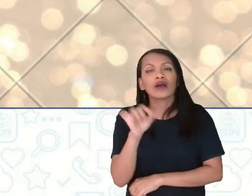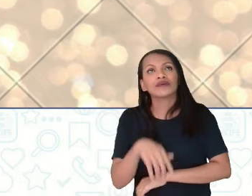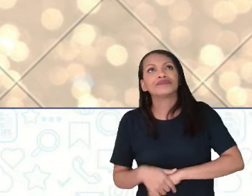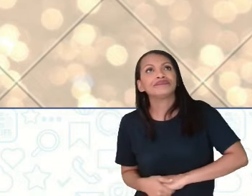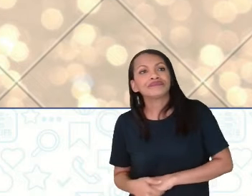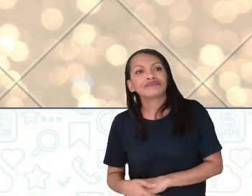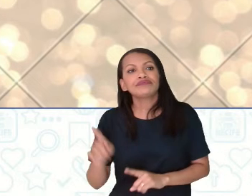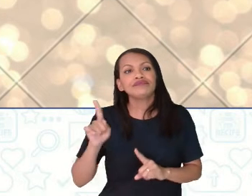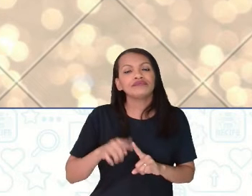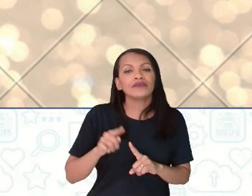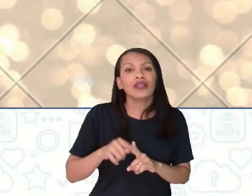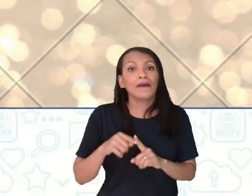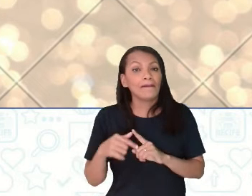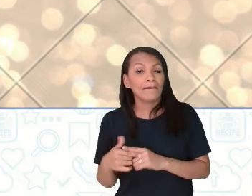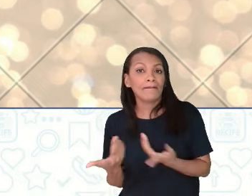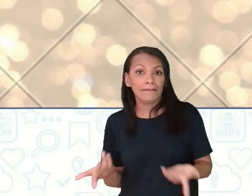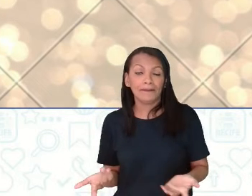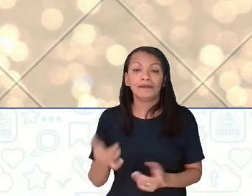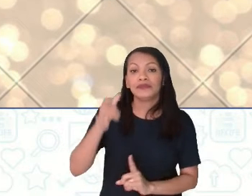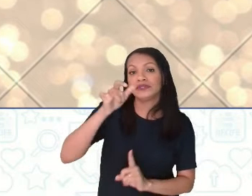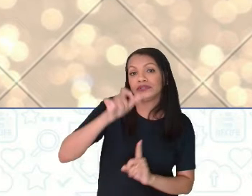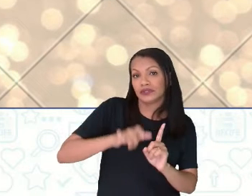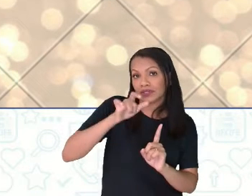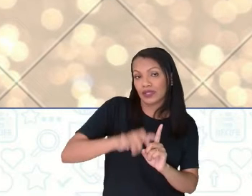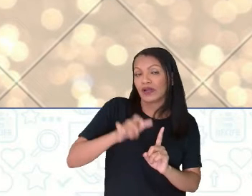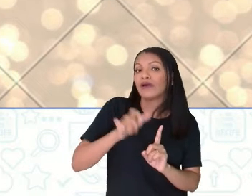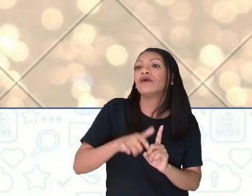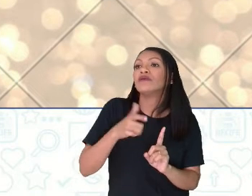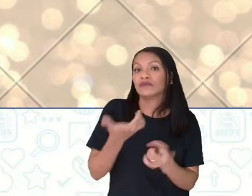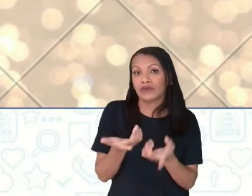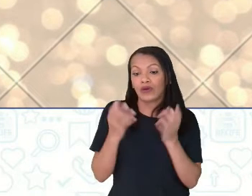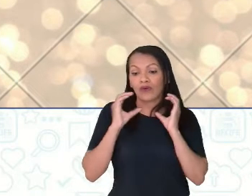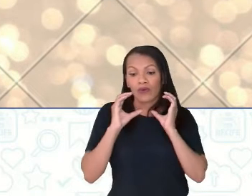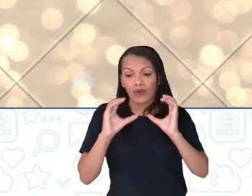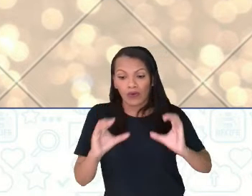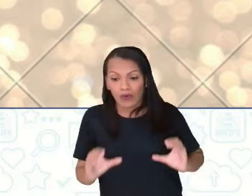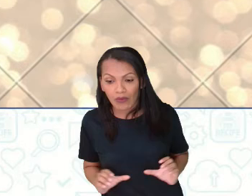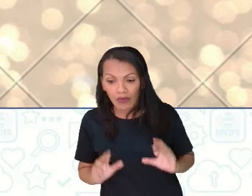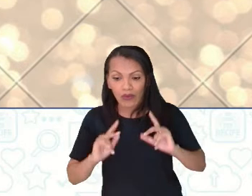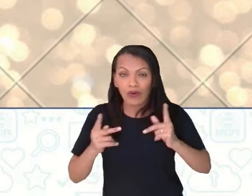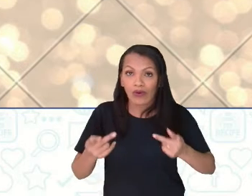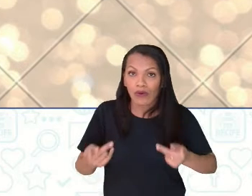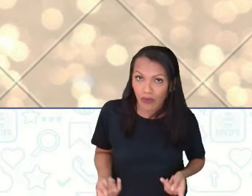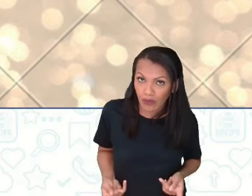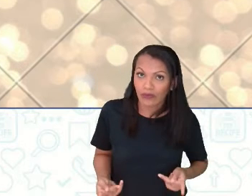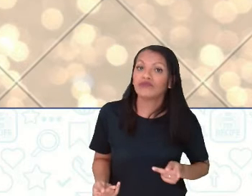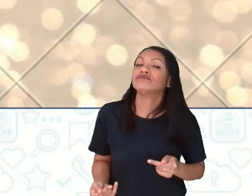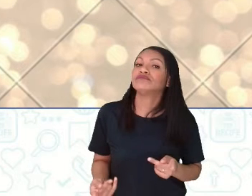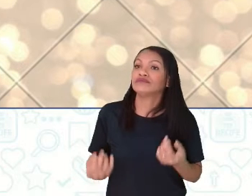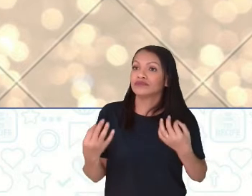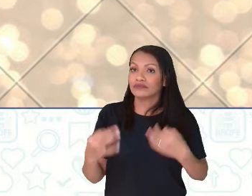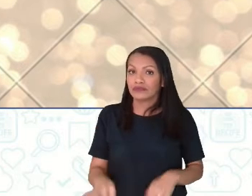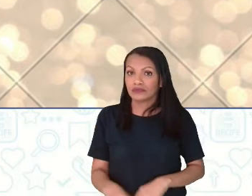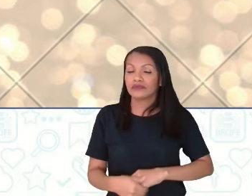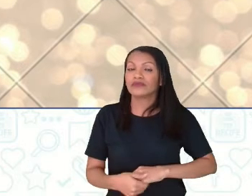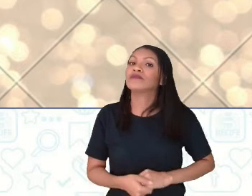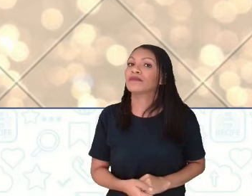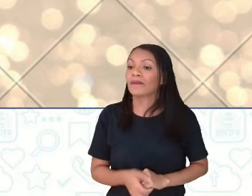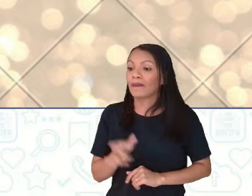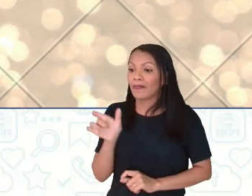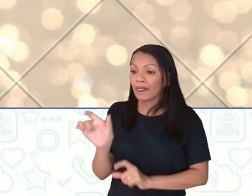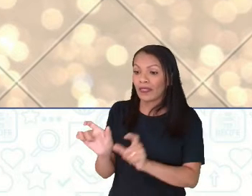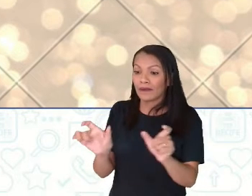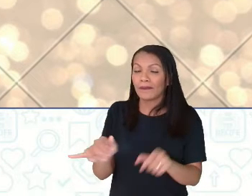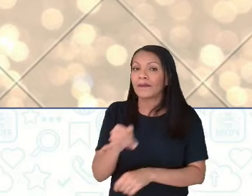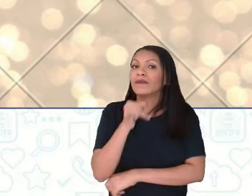ou seja, são personagens que representam o comportamento humano de uma forma coletiva, não de maneira individual.